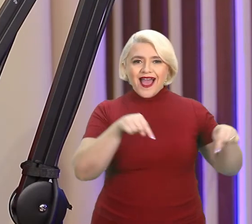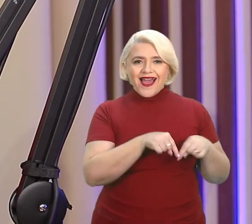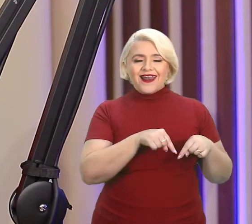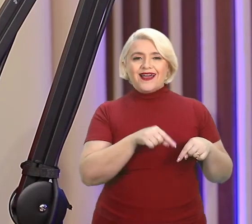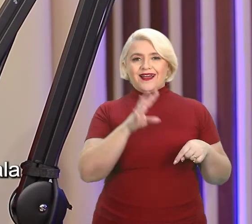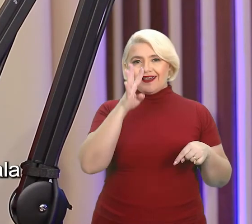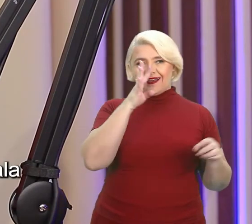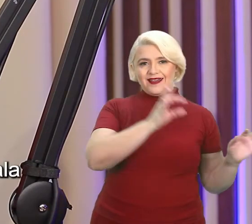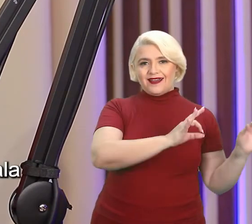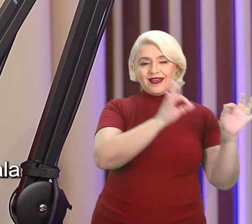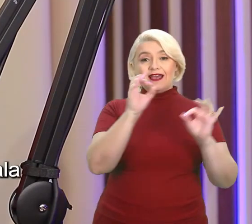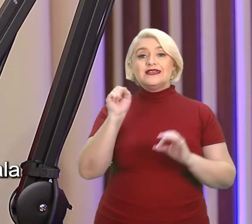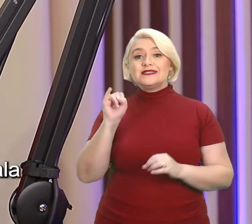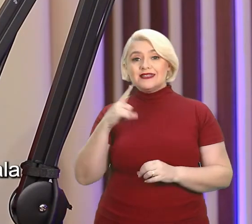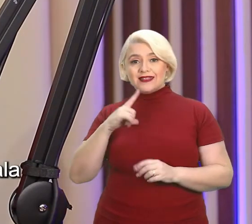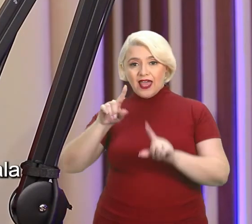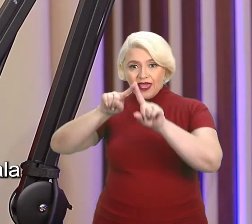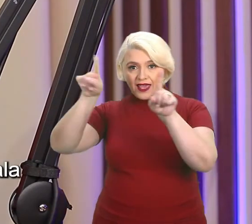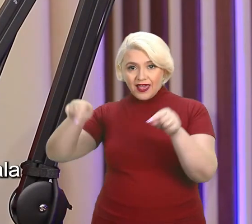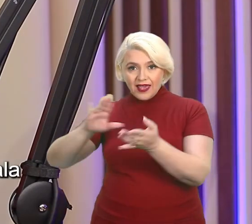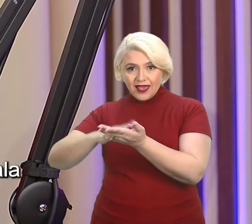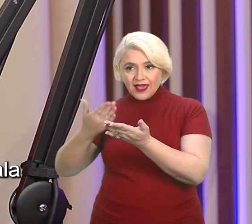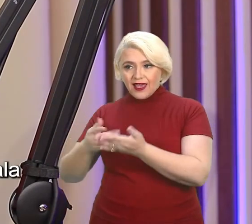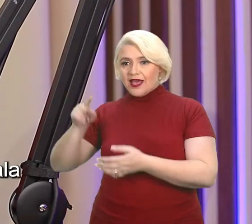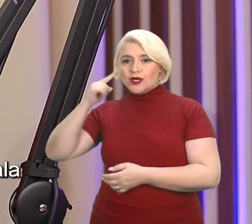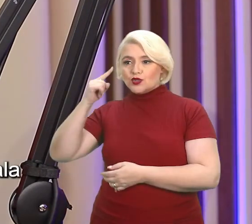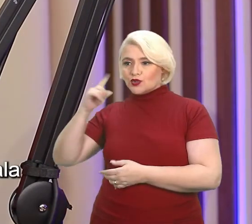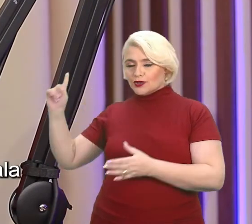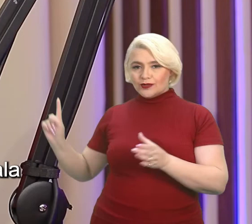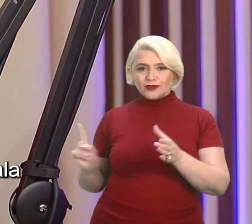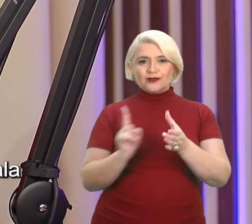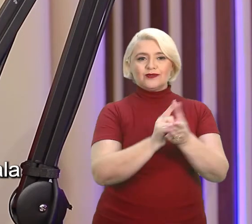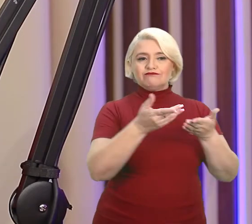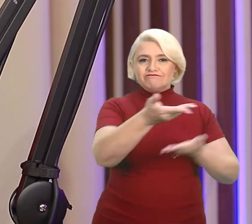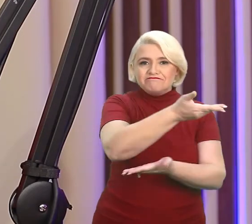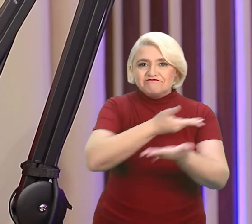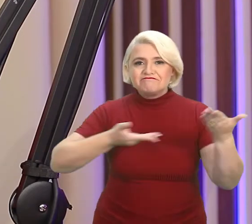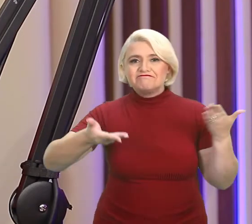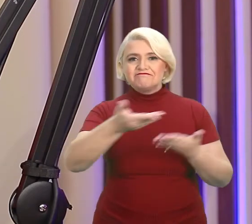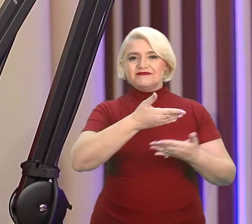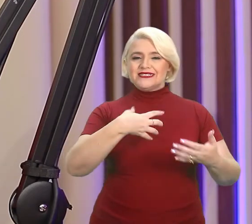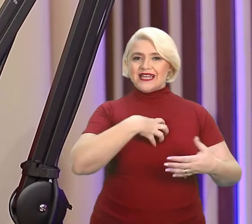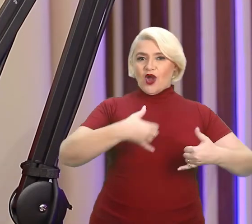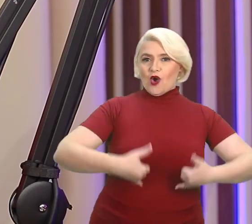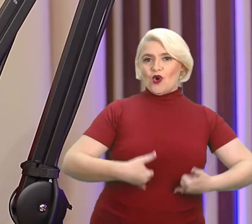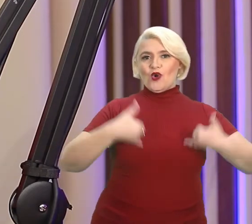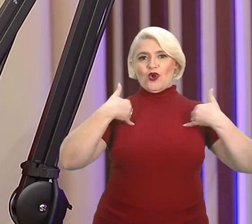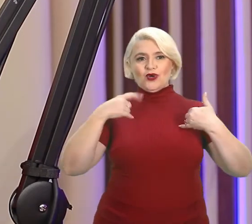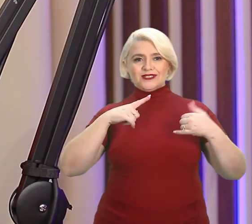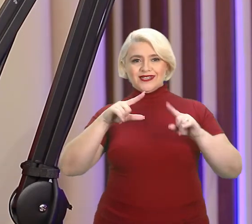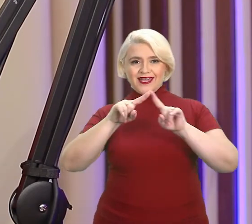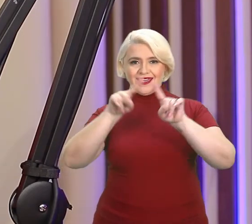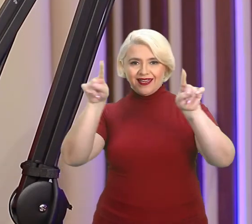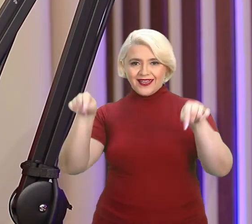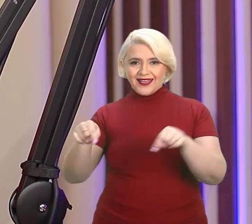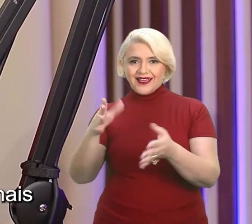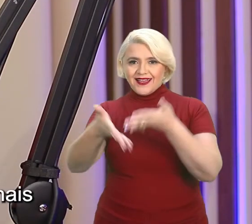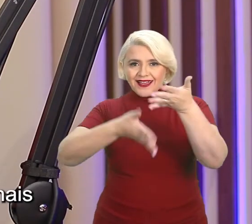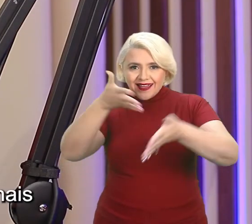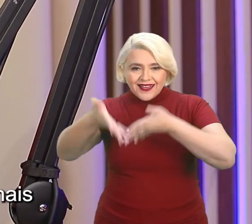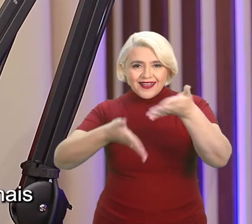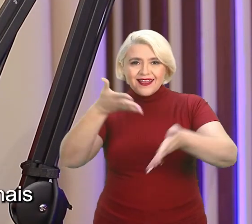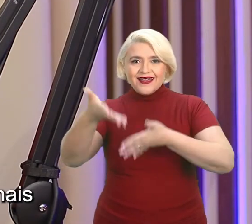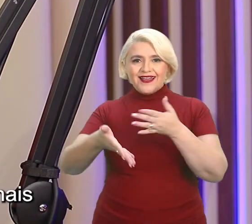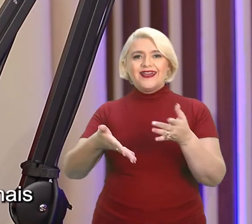lá na janelinha, não, eles puderam vir para a sala, interagir com a família, ficar orgulhosos de ter gente lá